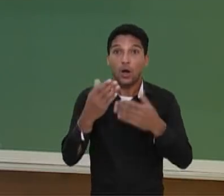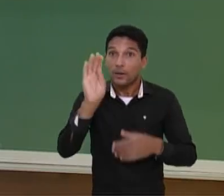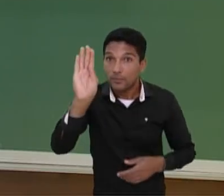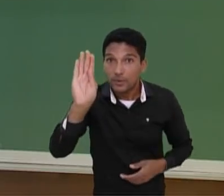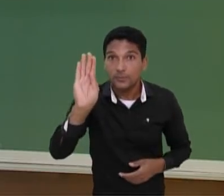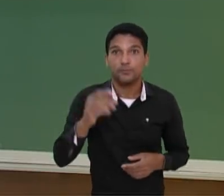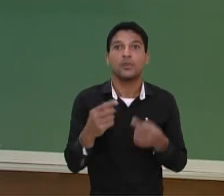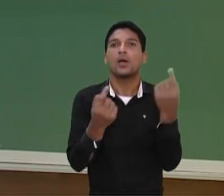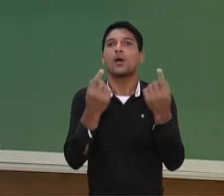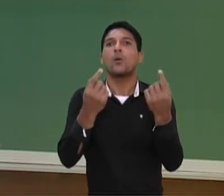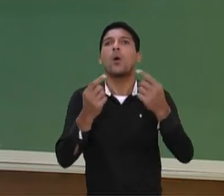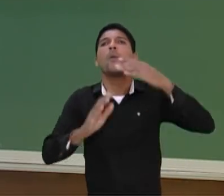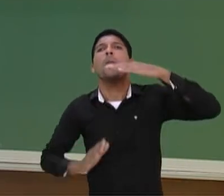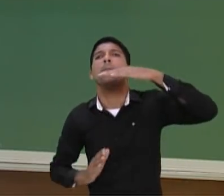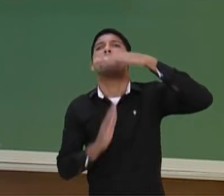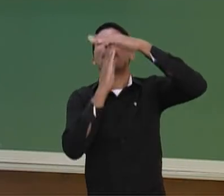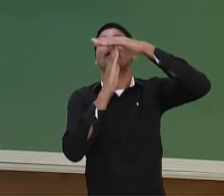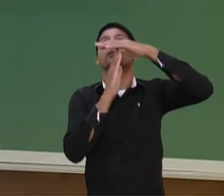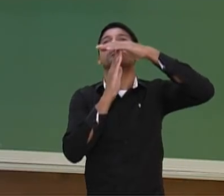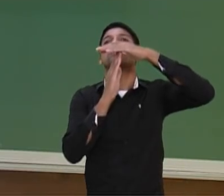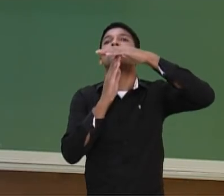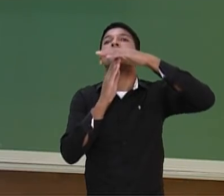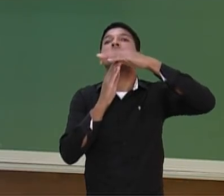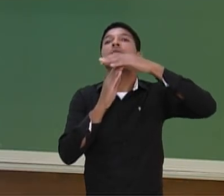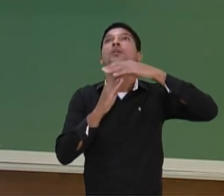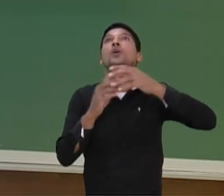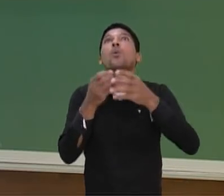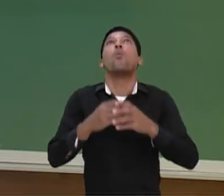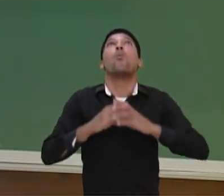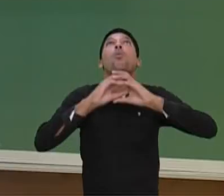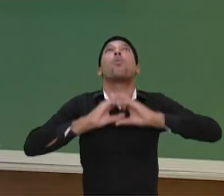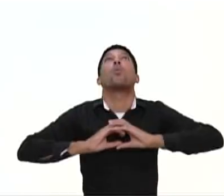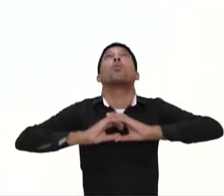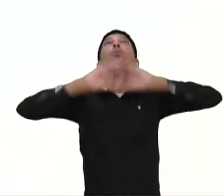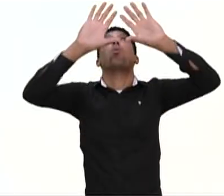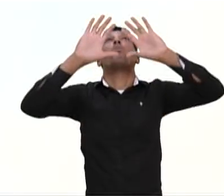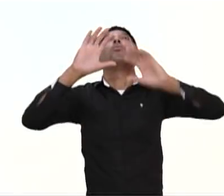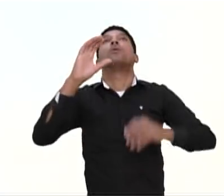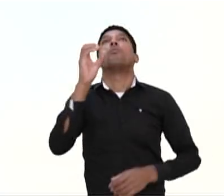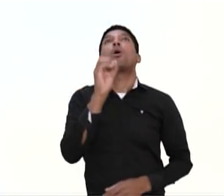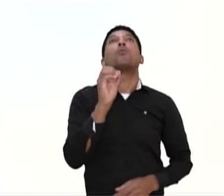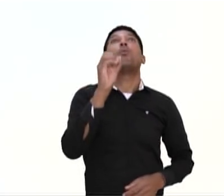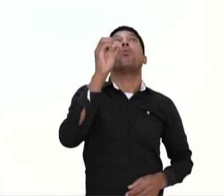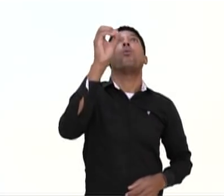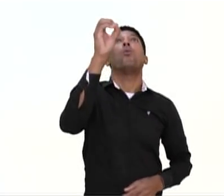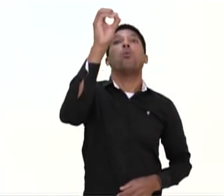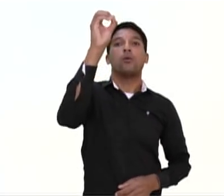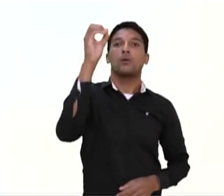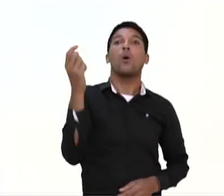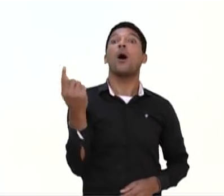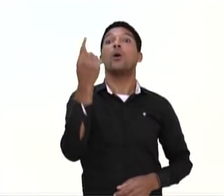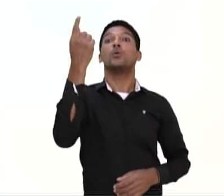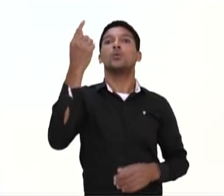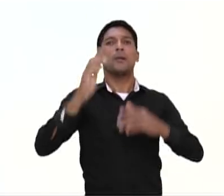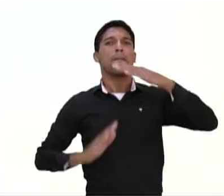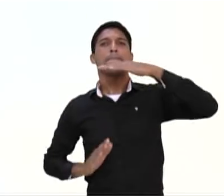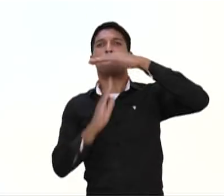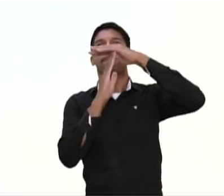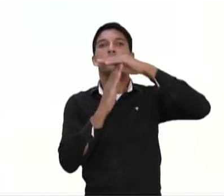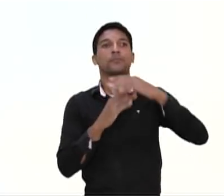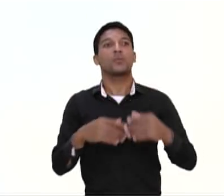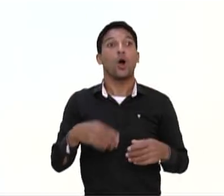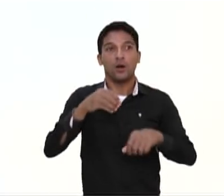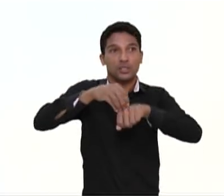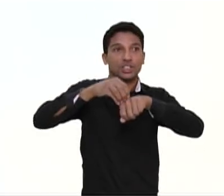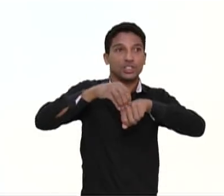máxima atingida pela bola, ok? Dica, use a fórmula do y do vértice. Y do vértice igual a